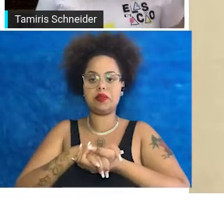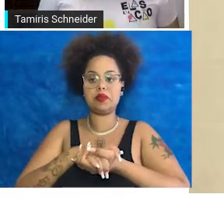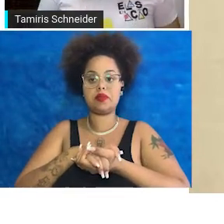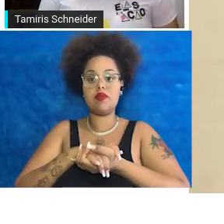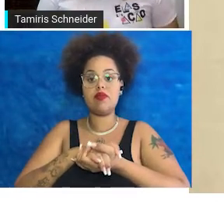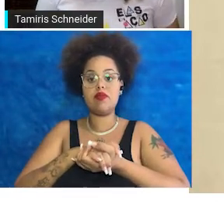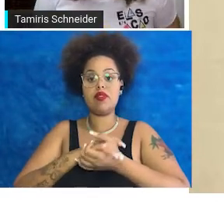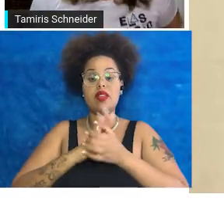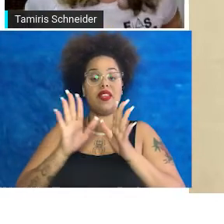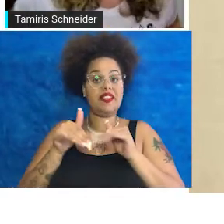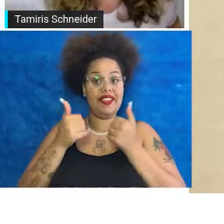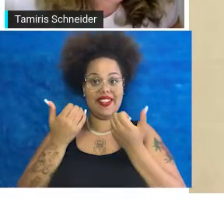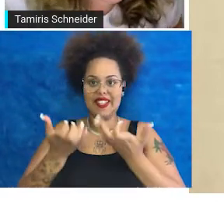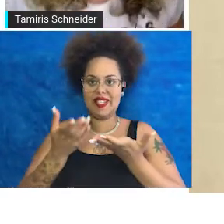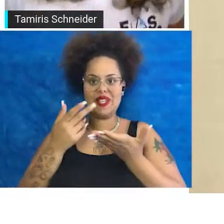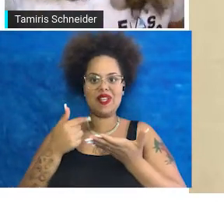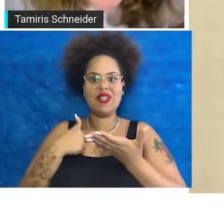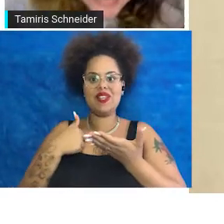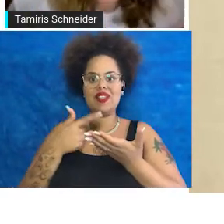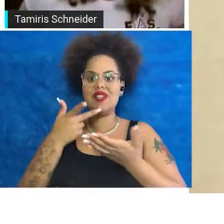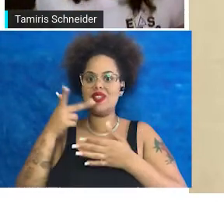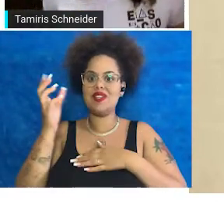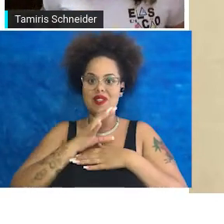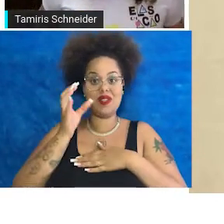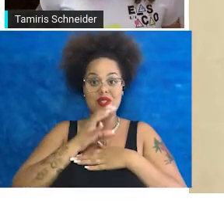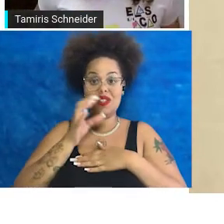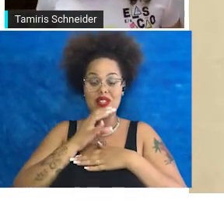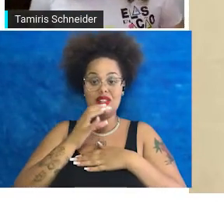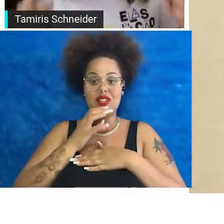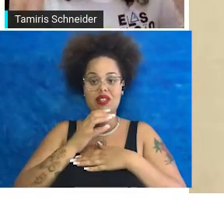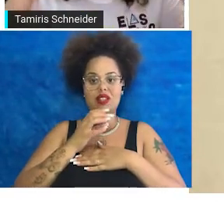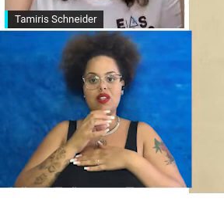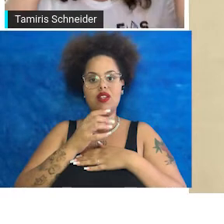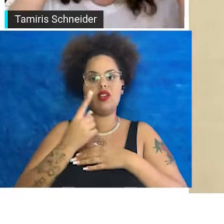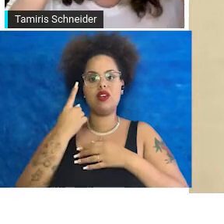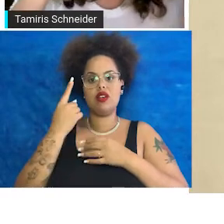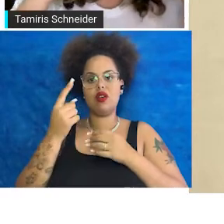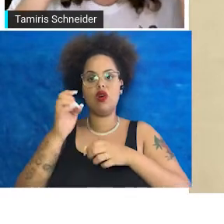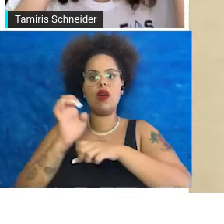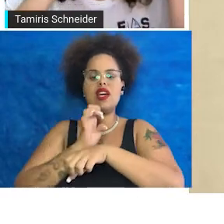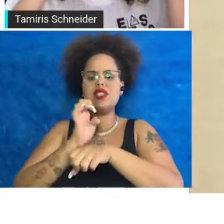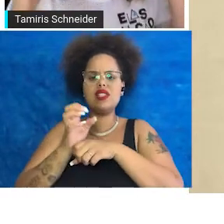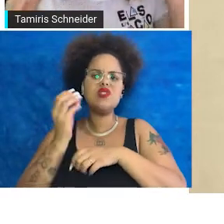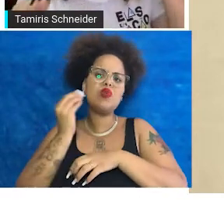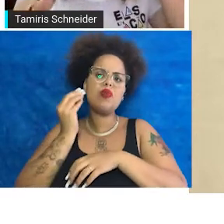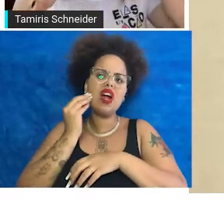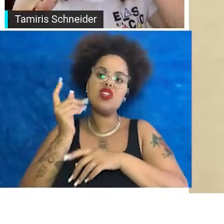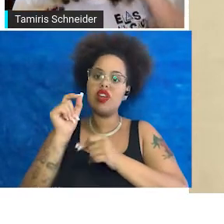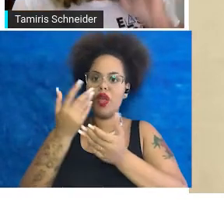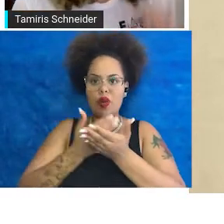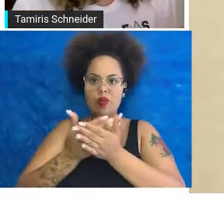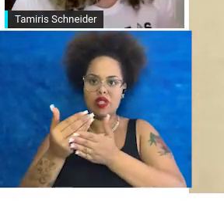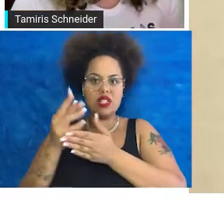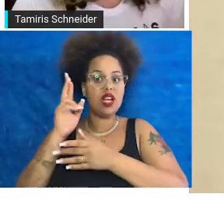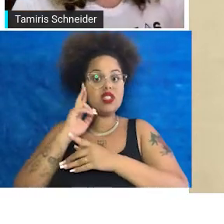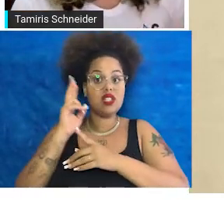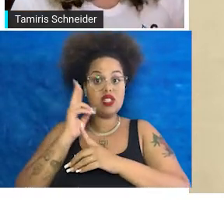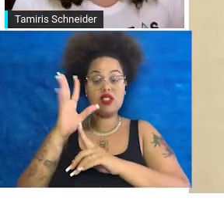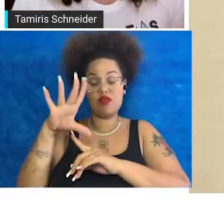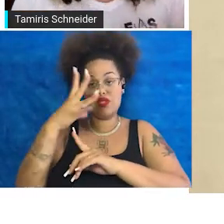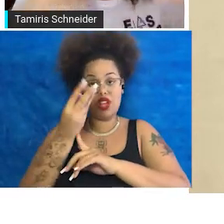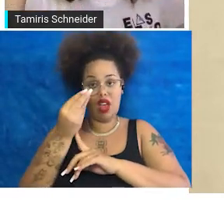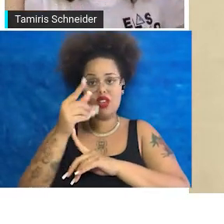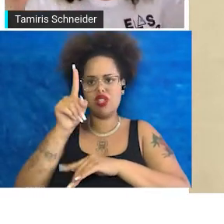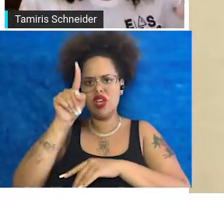E aí, meu Deus, eu corri bastante. Um exercício prático para quem está querendo começar com direção de arte